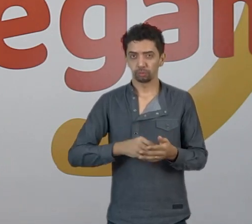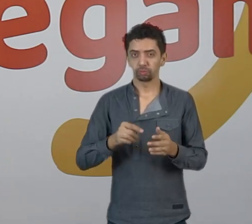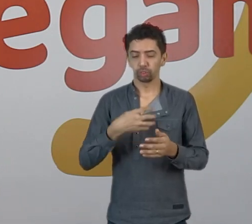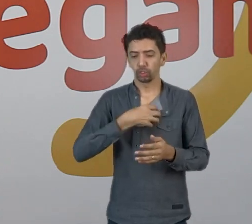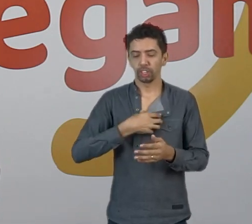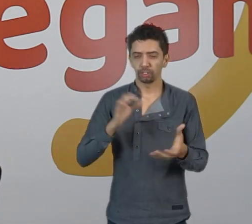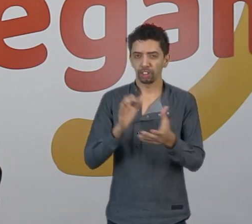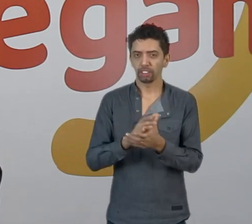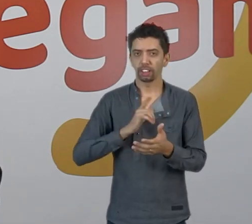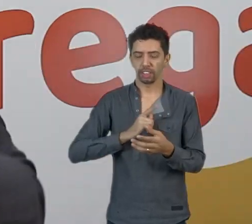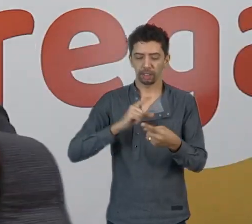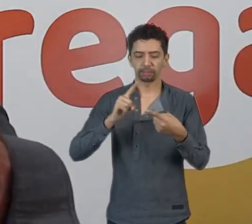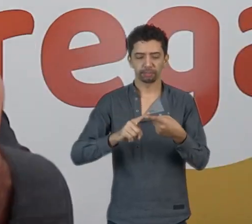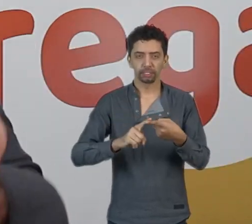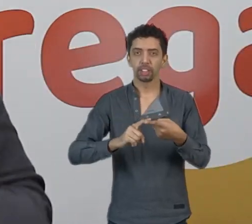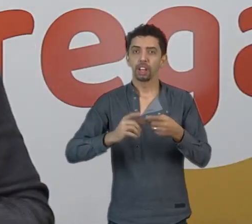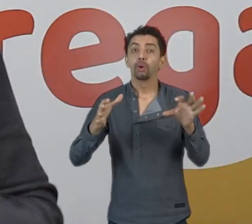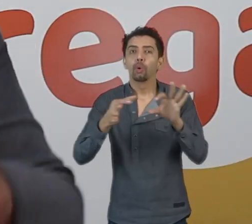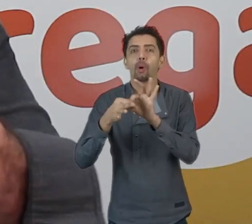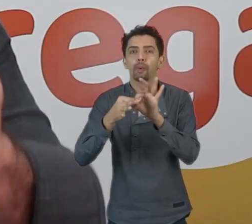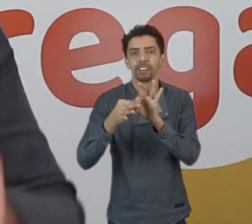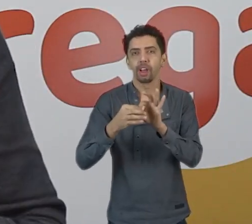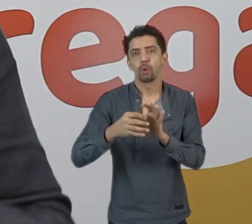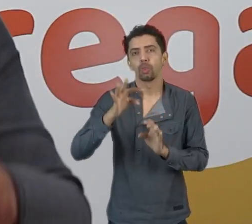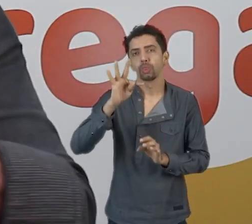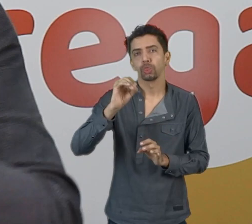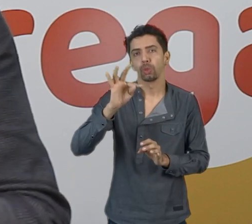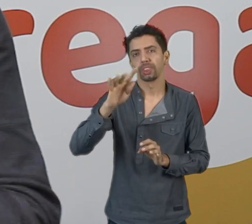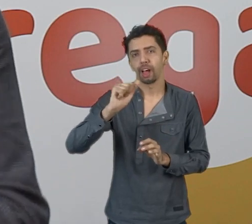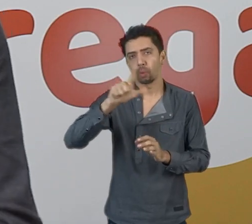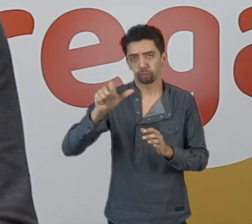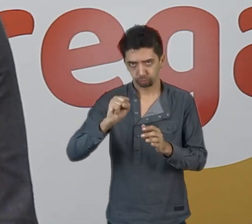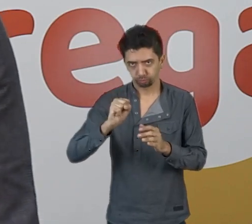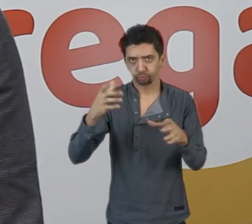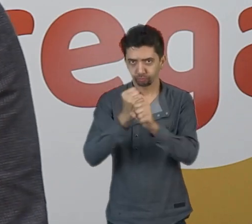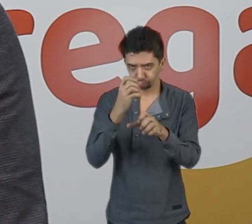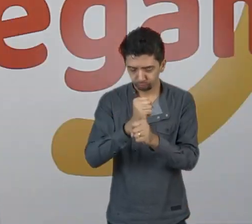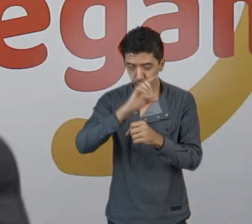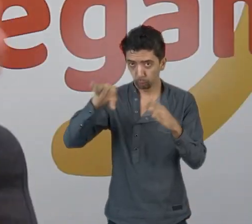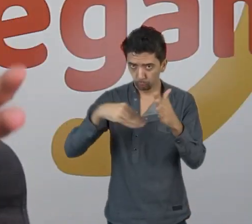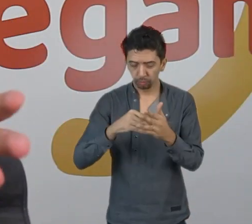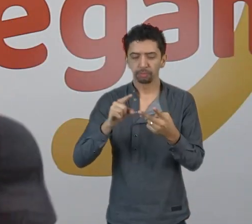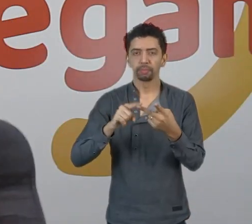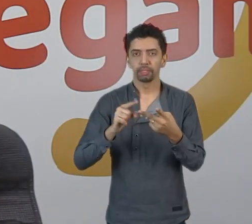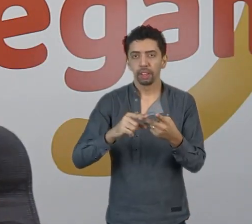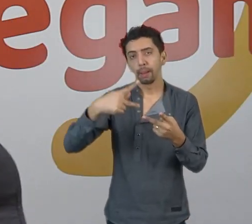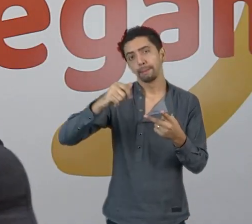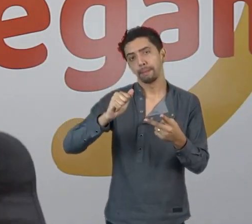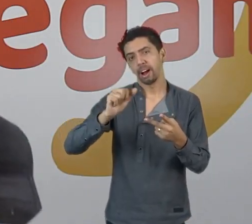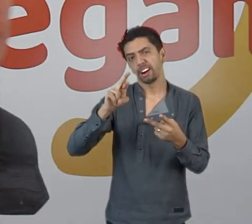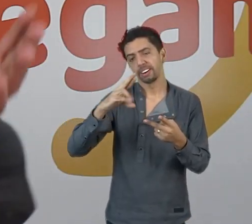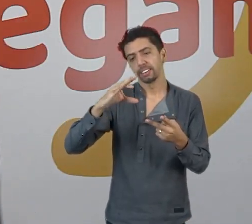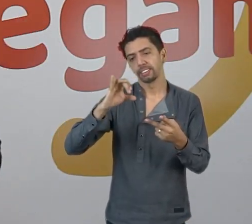ou de duas pessoas se unem comunhão Total ou parcial e até união estável quando duas pessoas